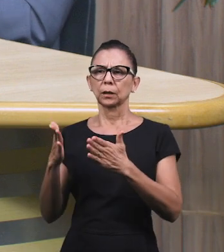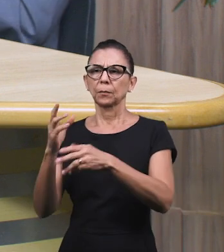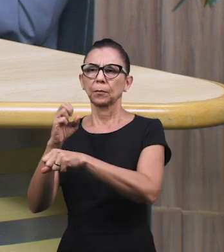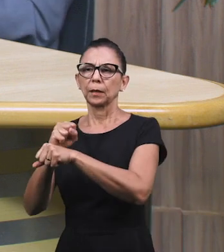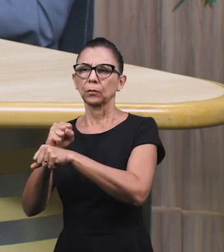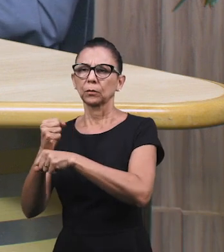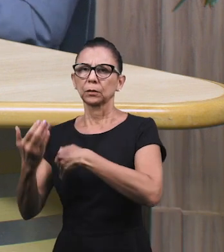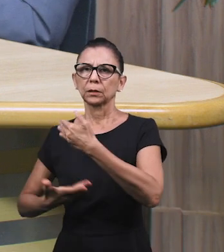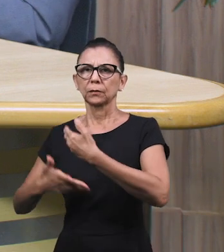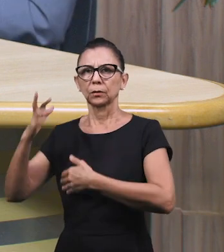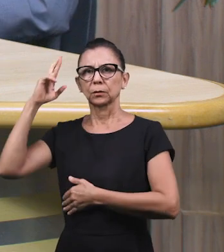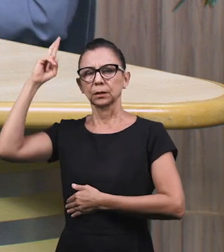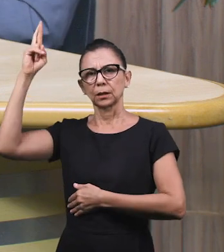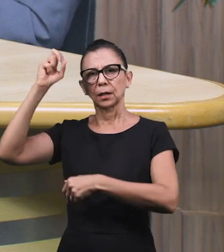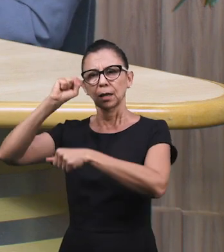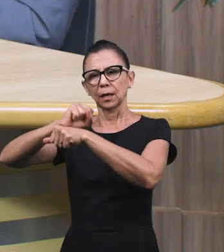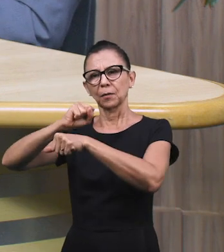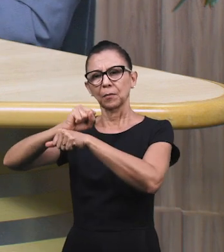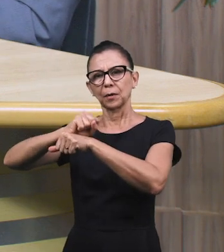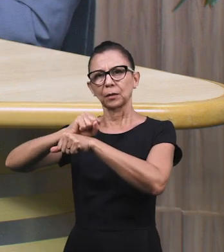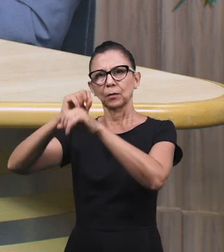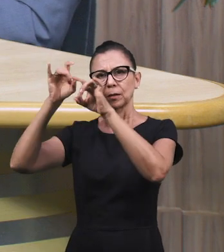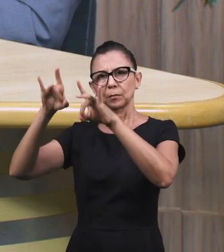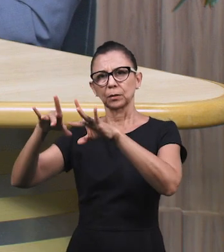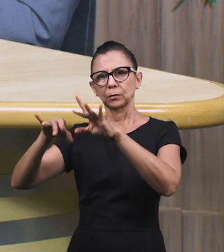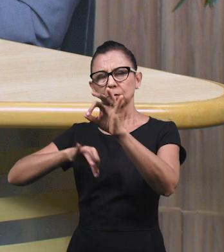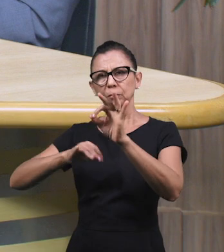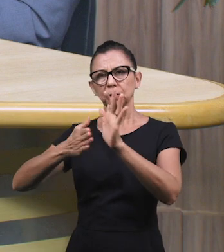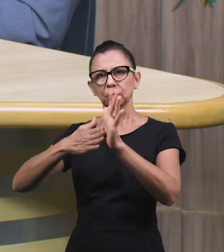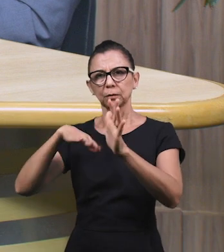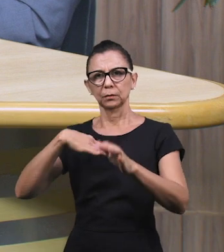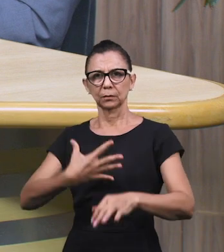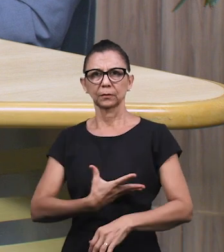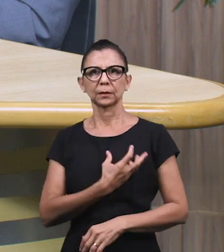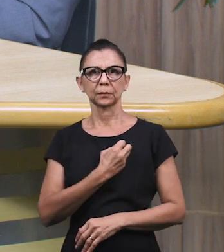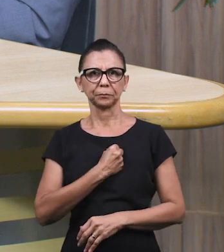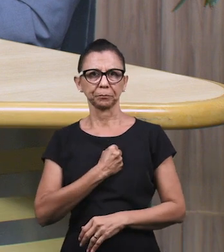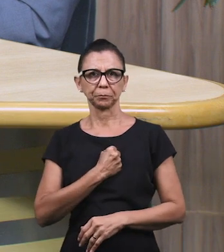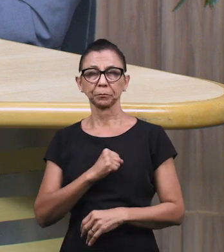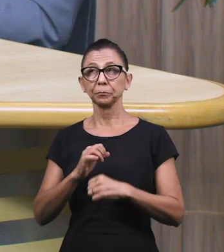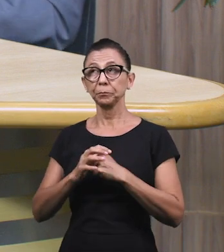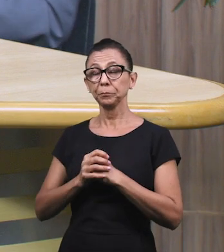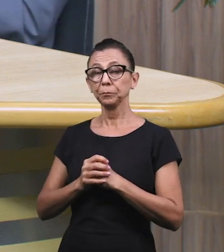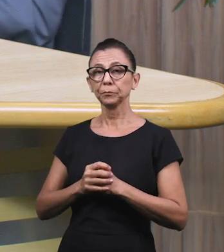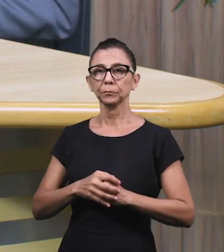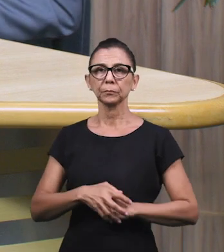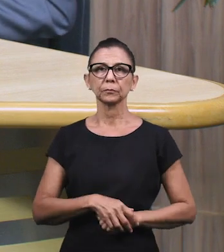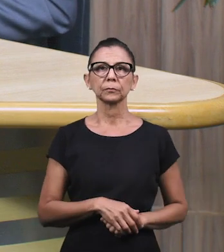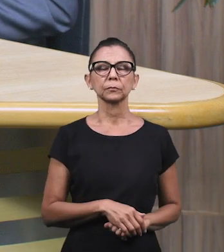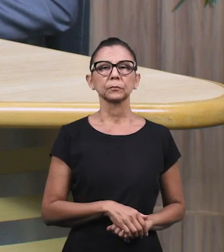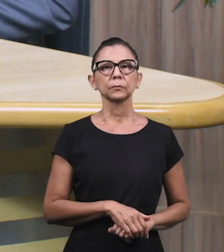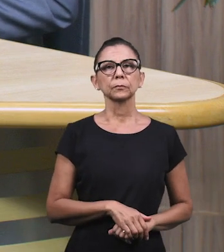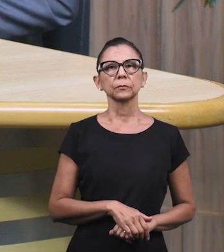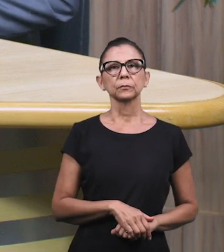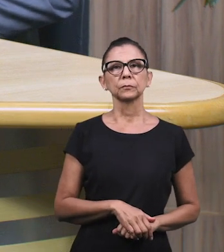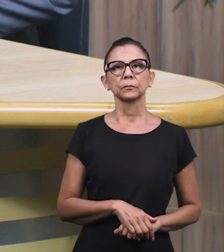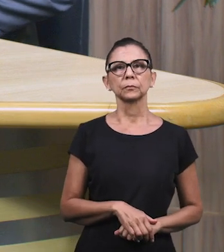na caminhada, cessou ali, ele abandonou o projeto. Amém. Mas, como nós não somos do